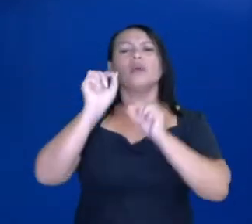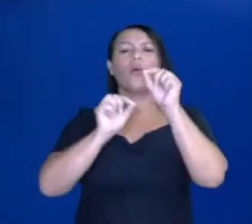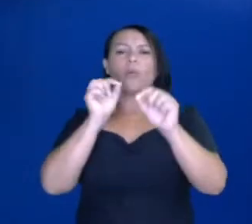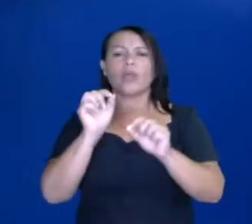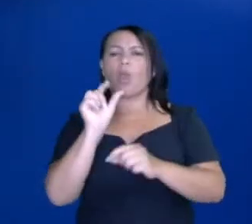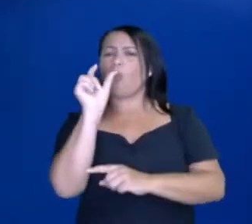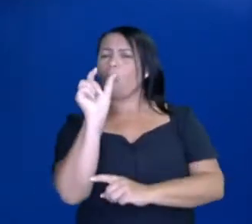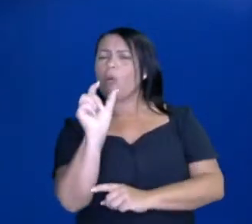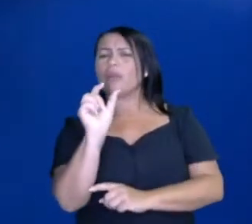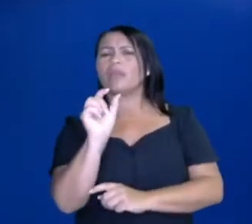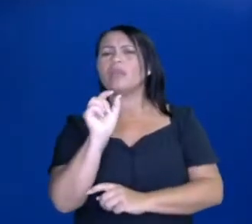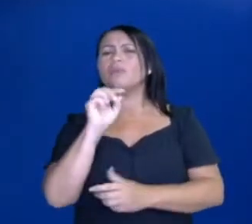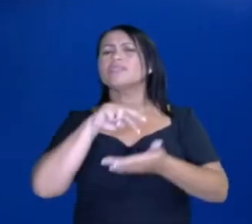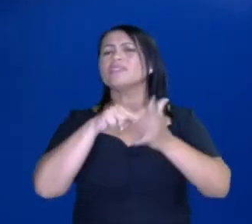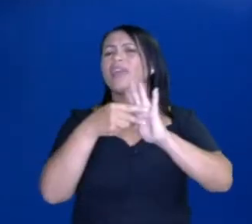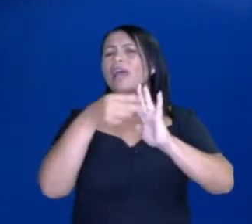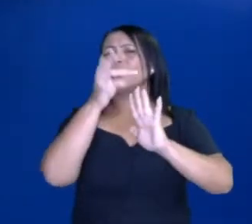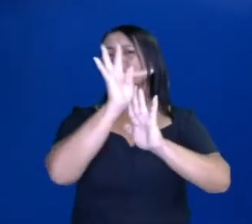o texto.